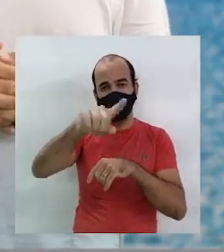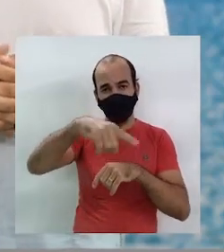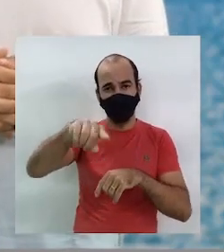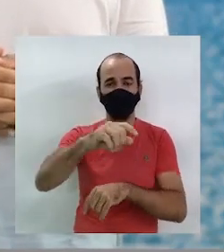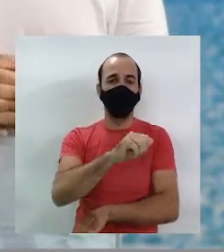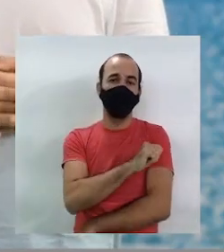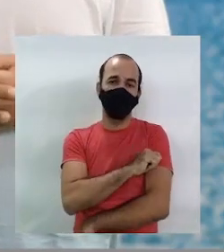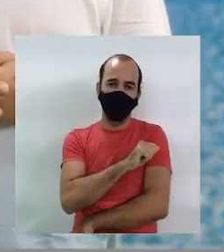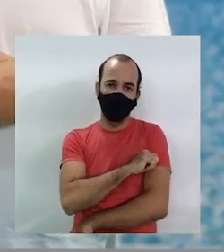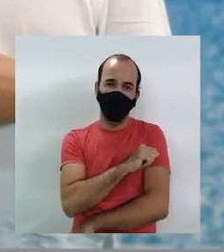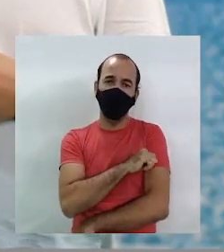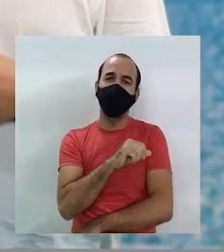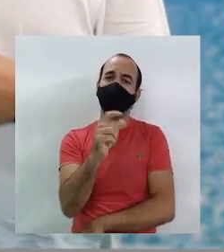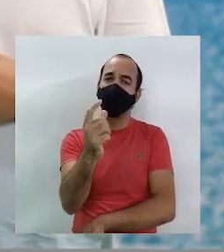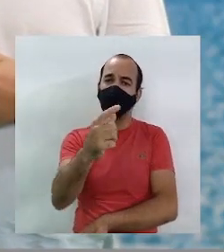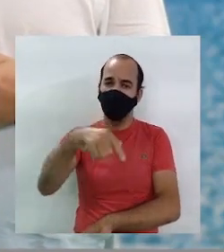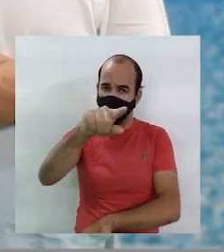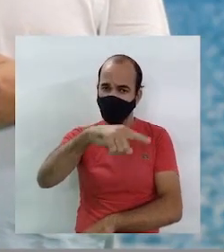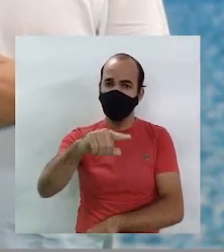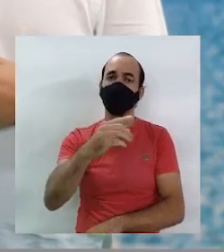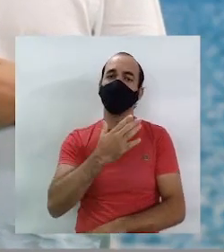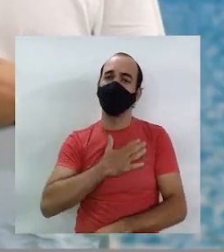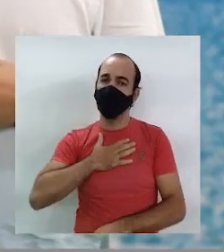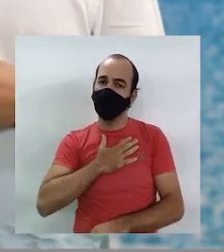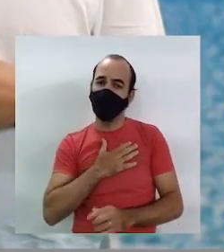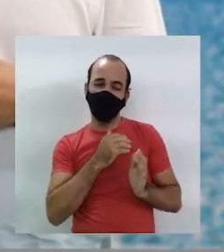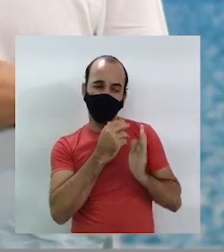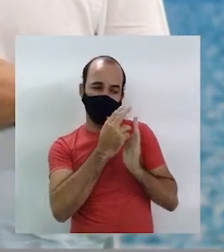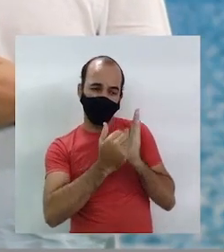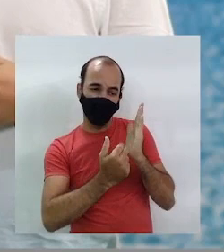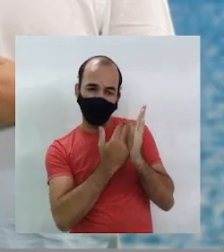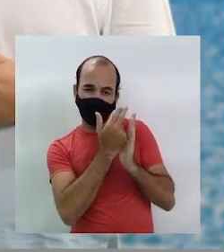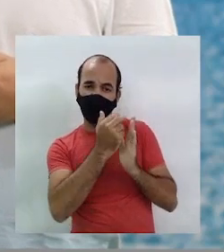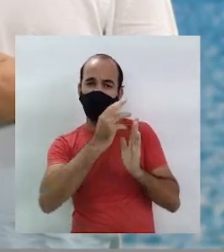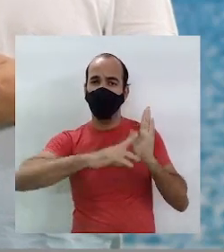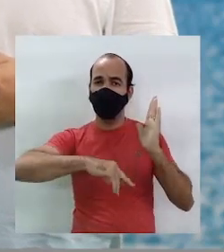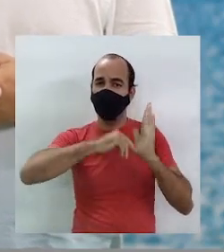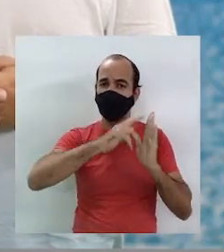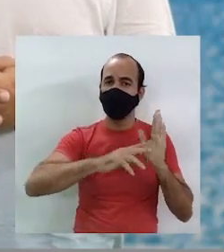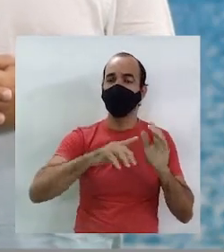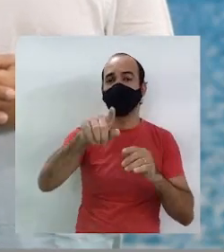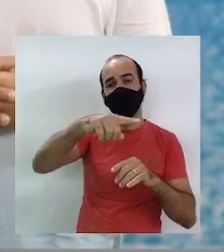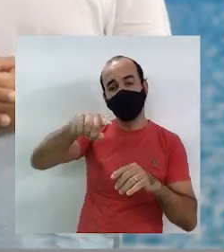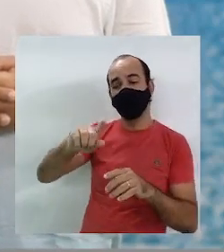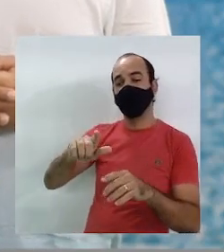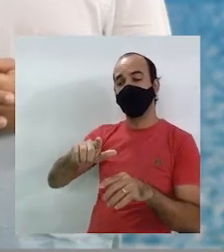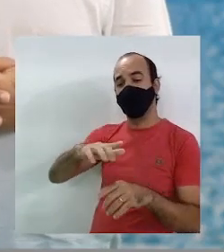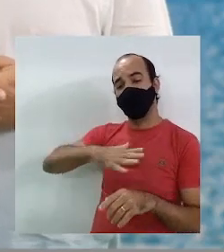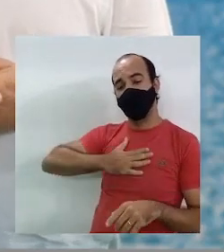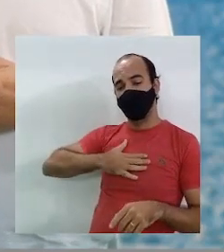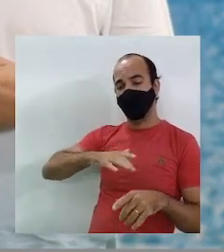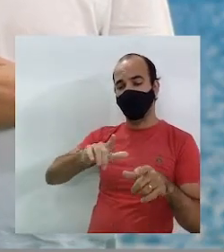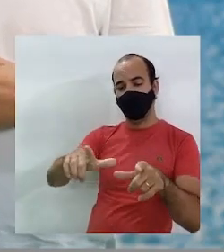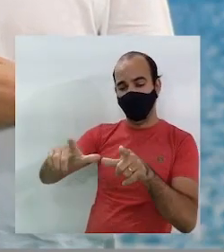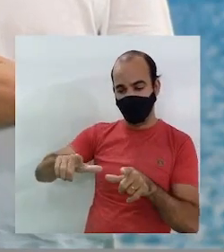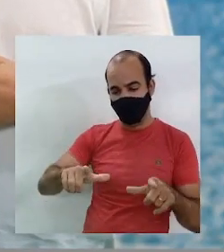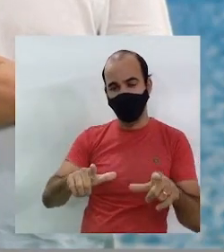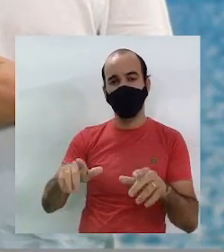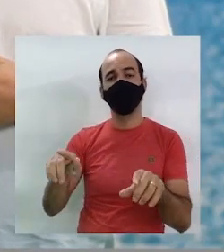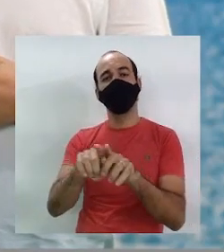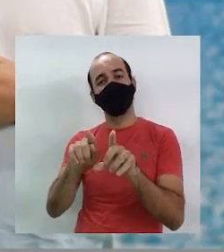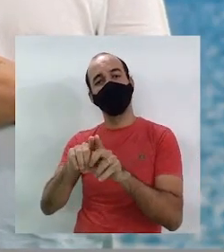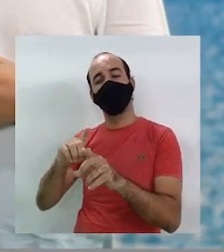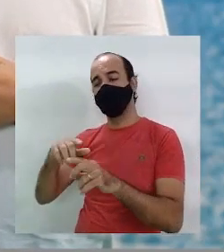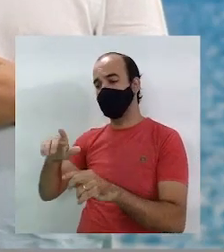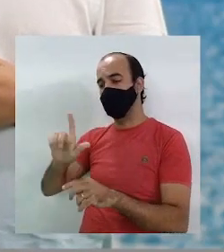nossos alunos, porque eu tenho aqueles alunos que gostam de pintura, aqueles que gostam de cerâmica, não é isso? De literatura, em especial no caso aí quem